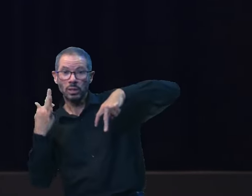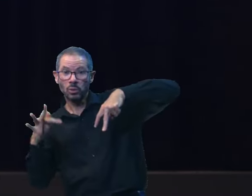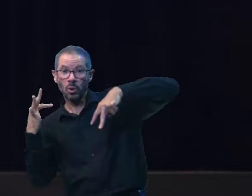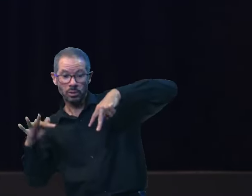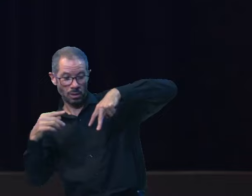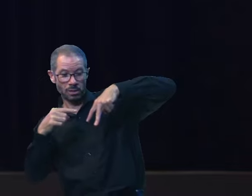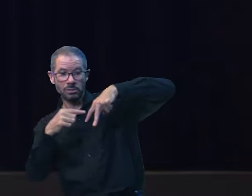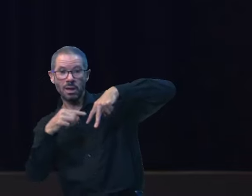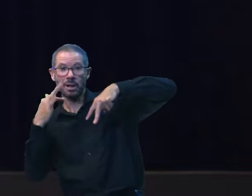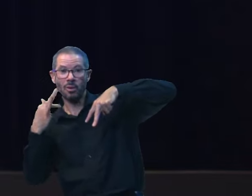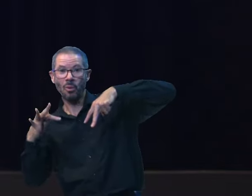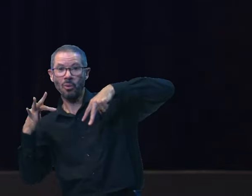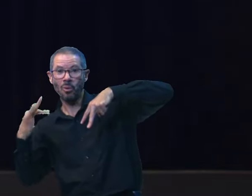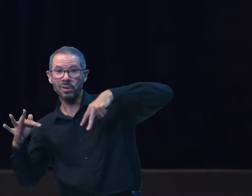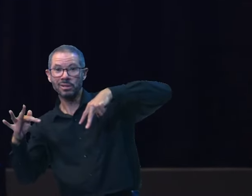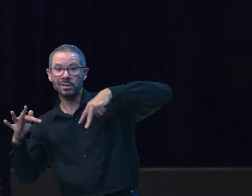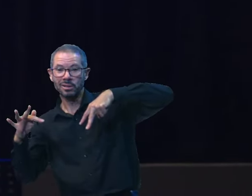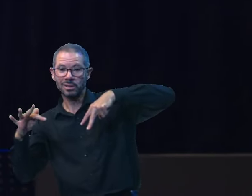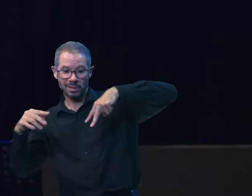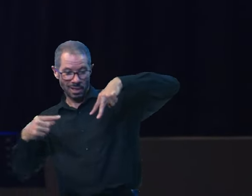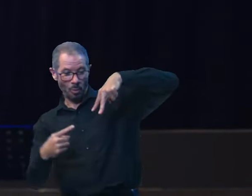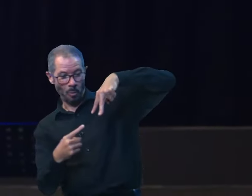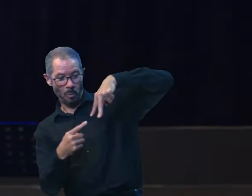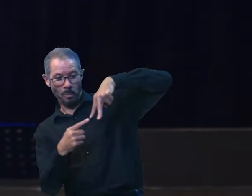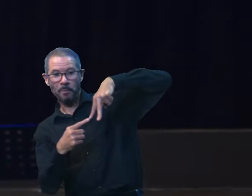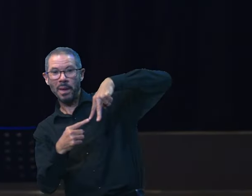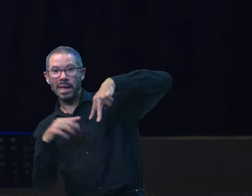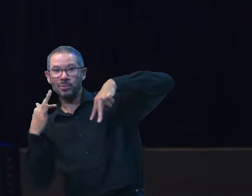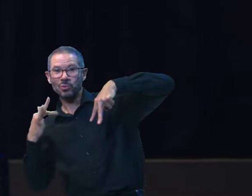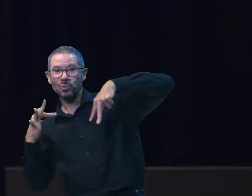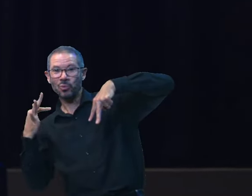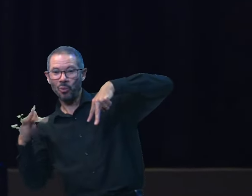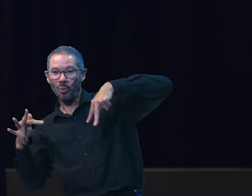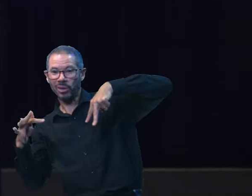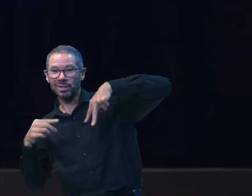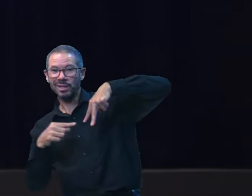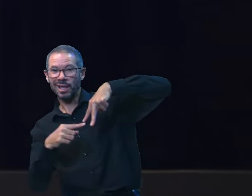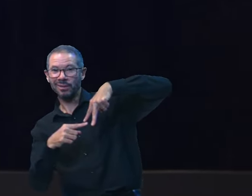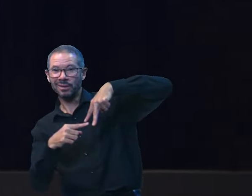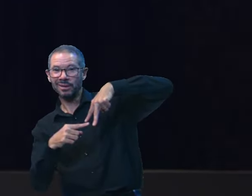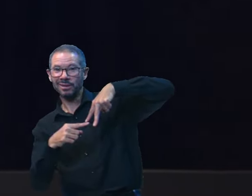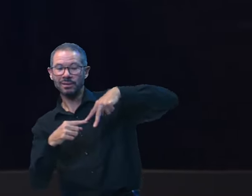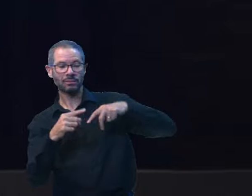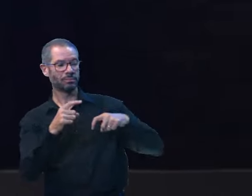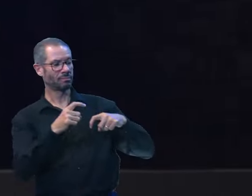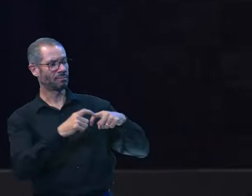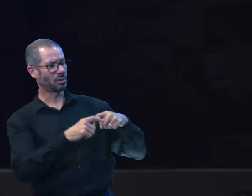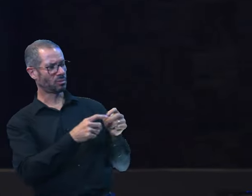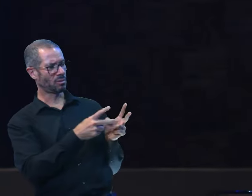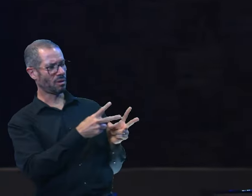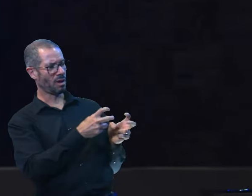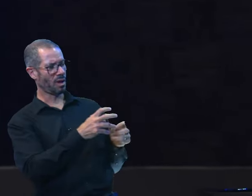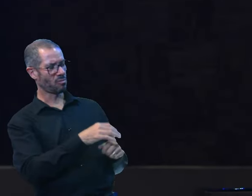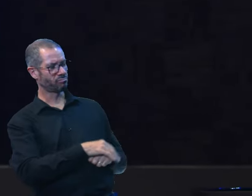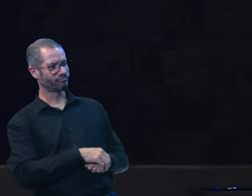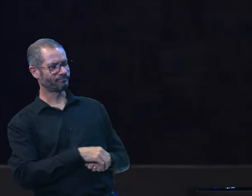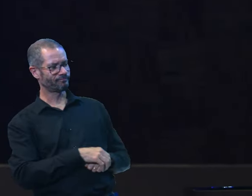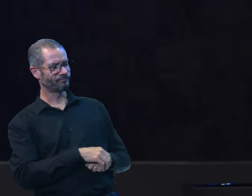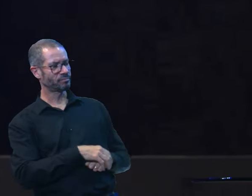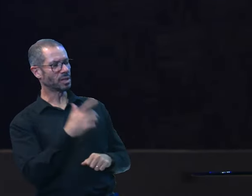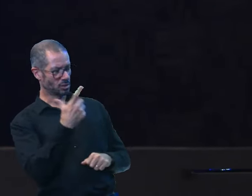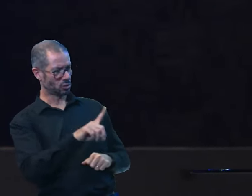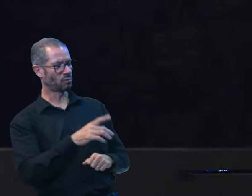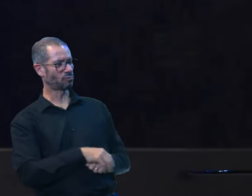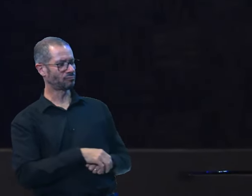dói. Eu encosto no pé, dói. O médico olha. Faz de